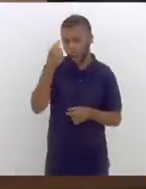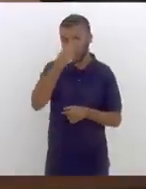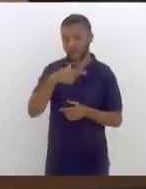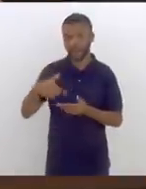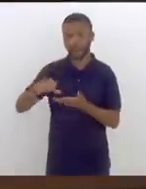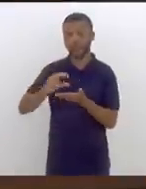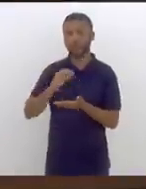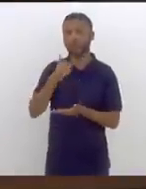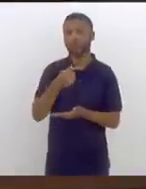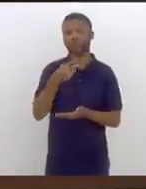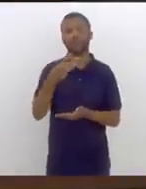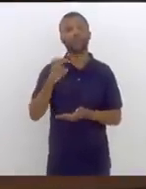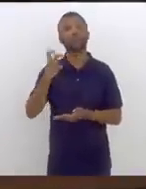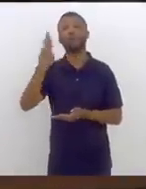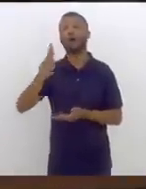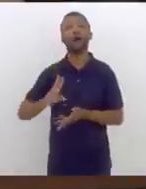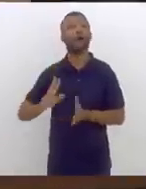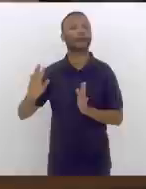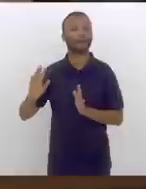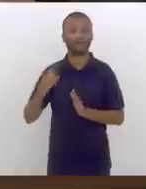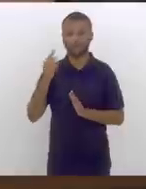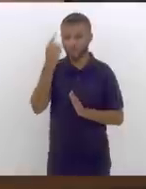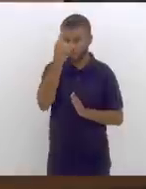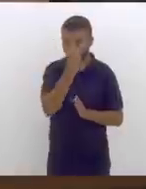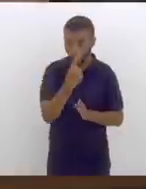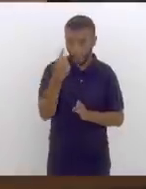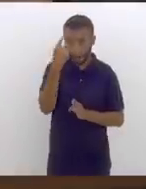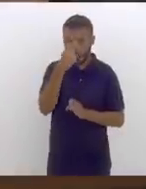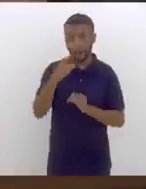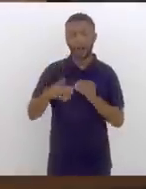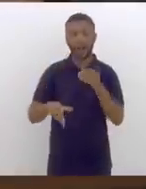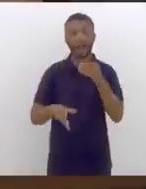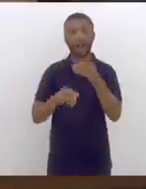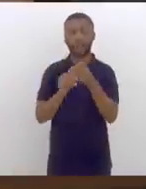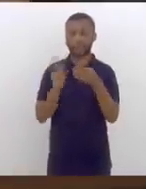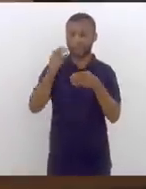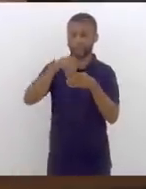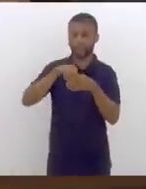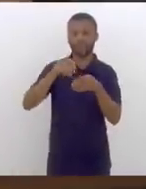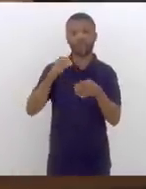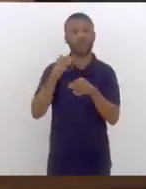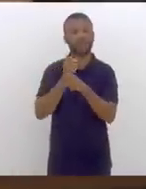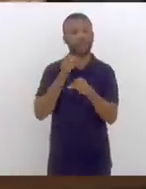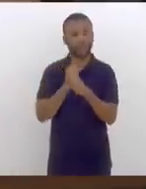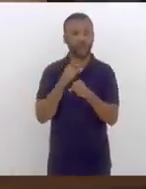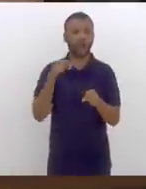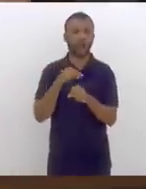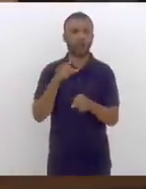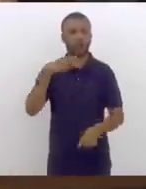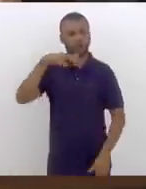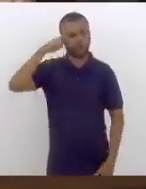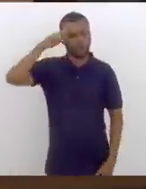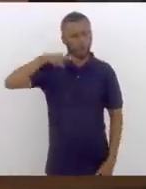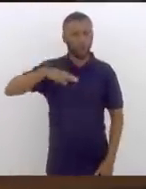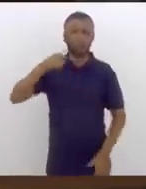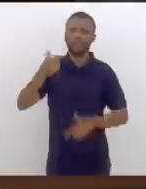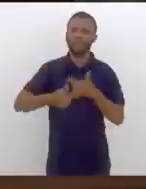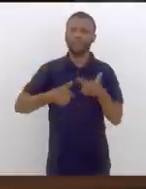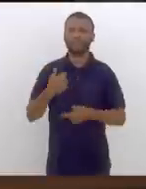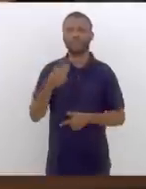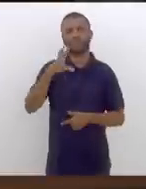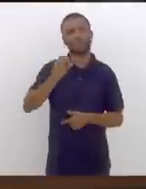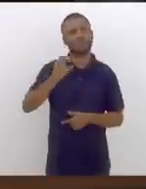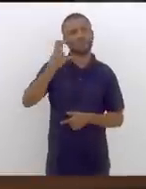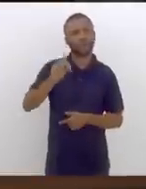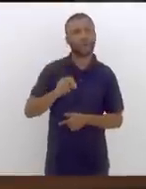235 se uma hora extra dentro desse cálculo que eu tô falando para um soldado a hora extra trabalhada dele é